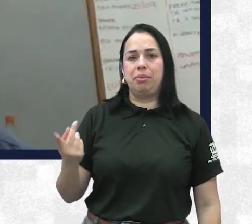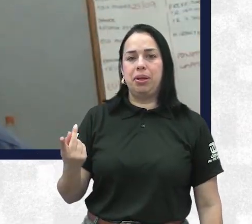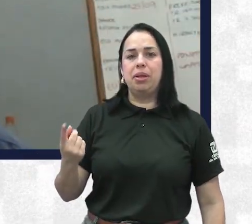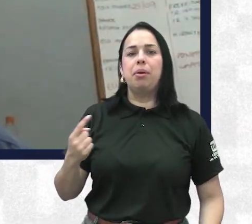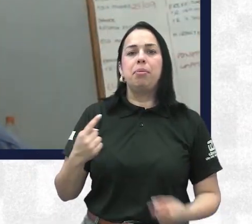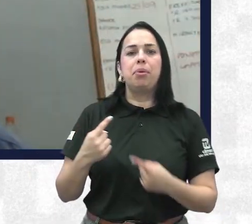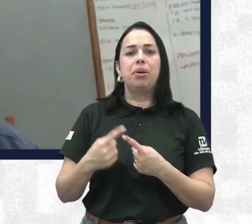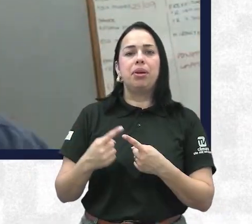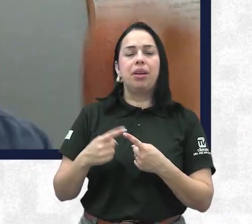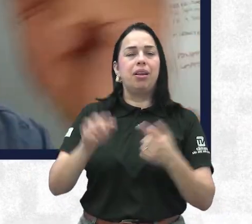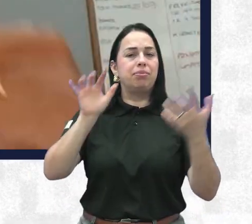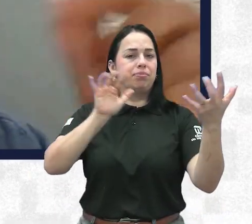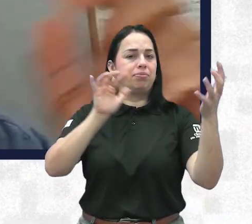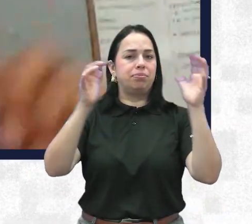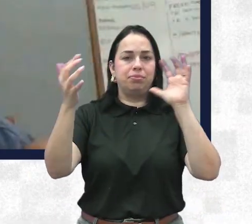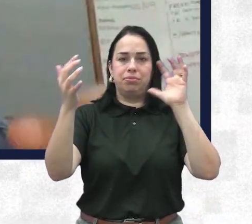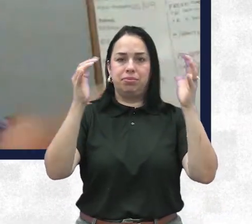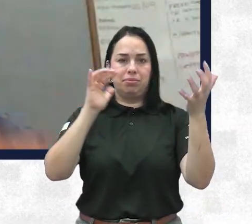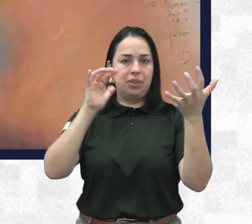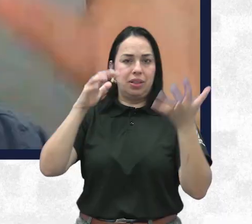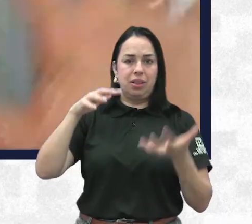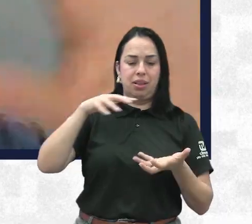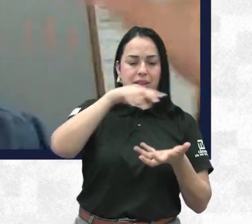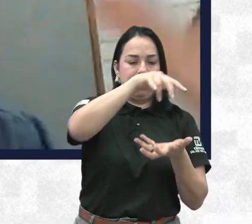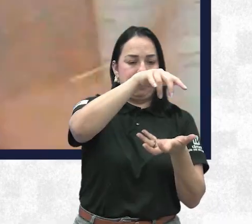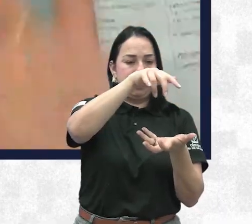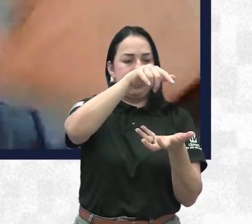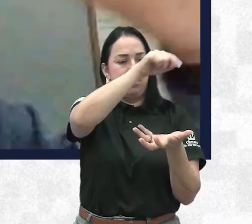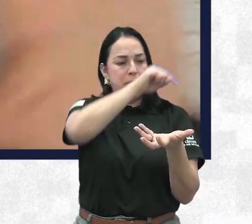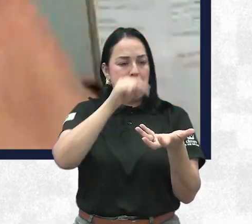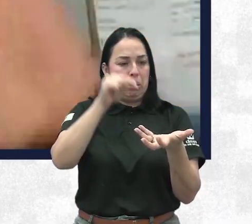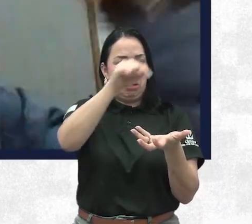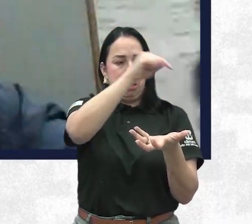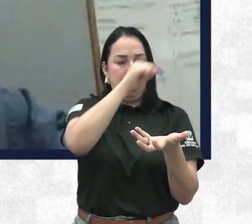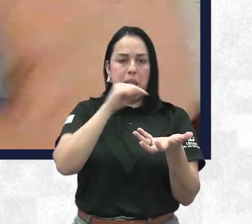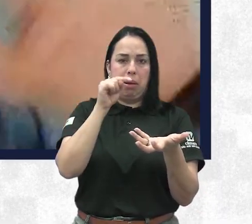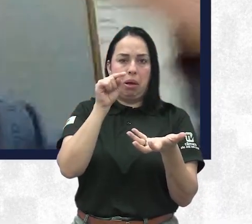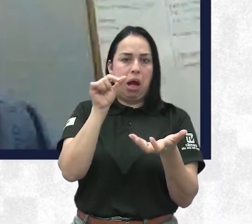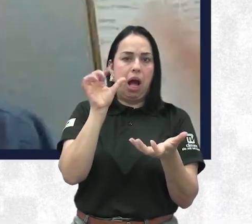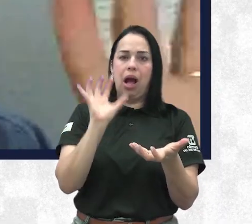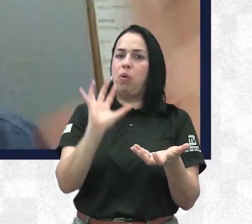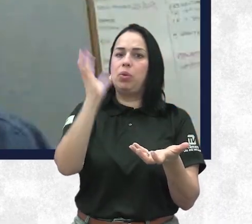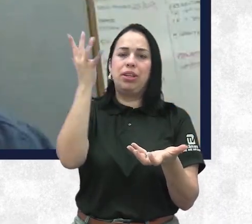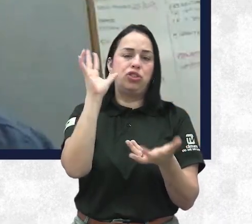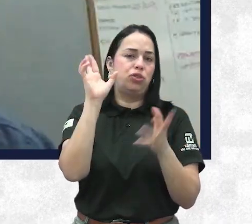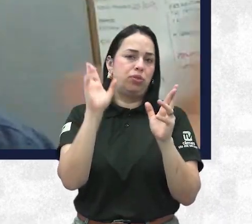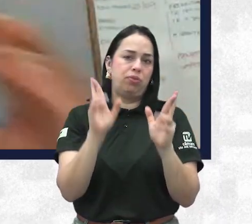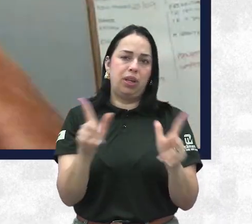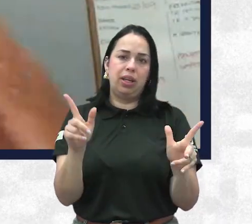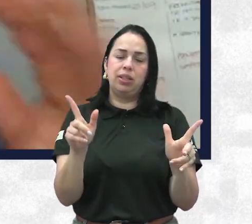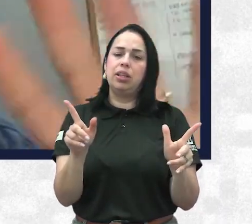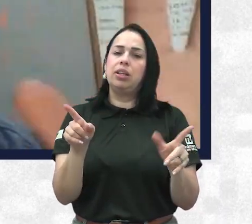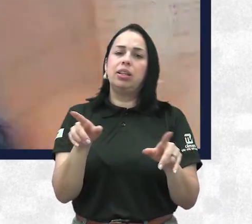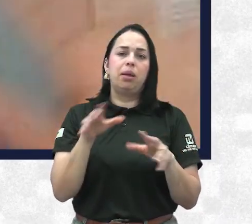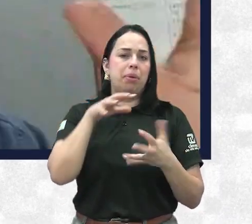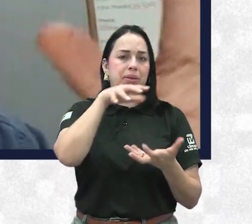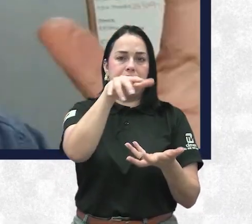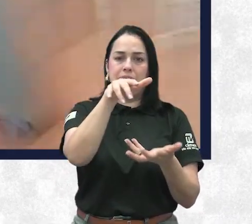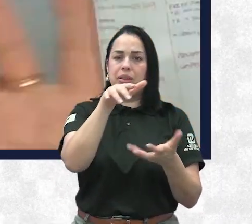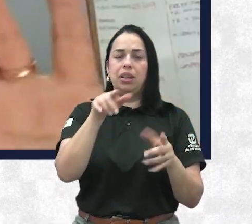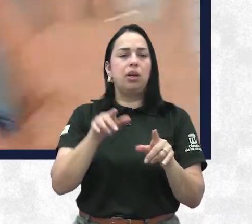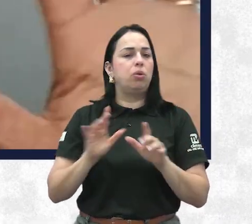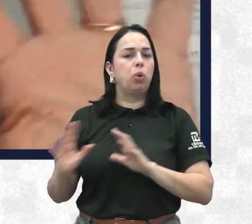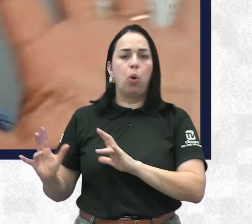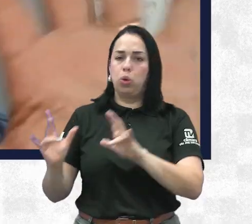no sentido que, geograficamente, as mudanças climáticas elas estão acontecendo em várias partes do mundo e podem